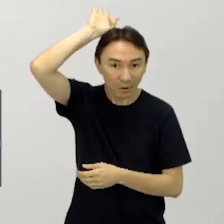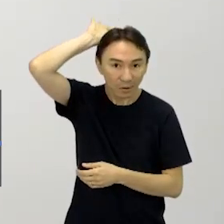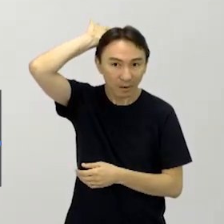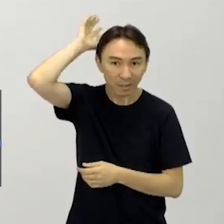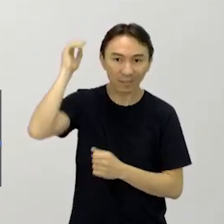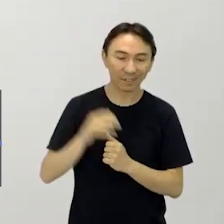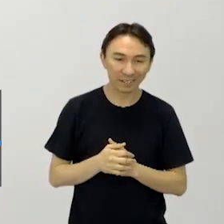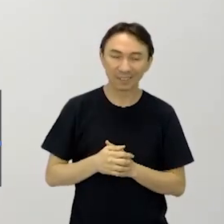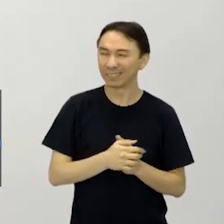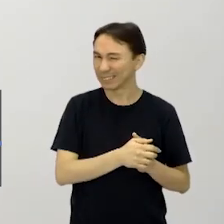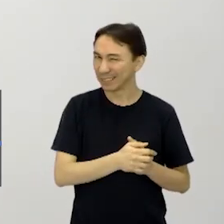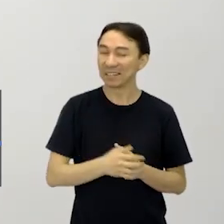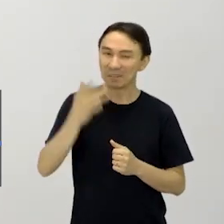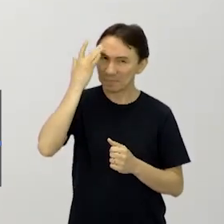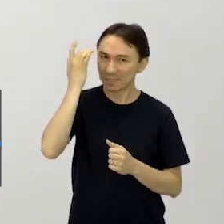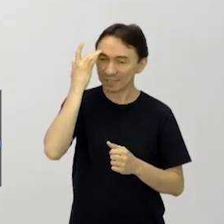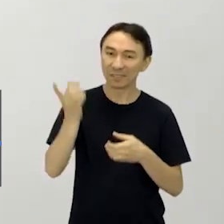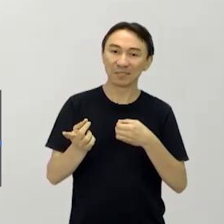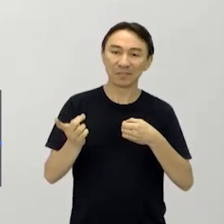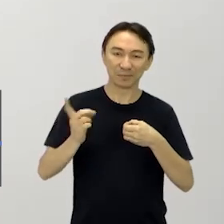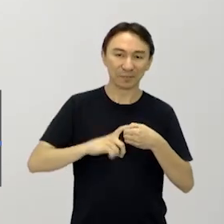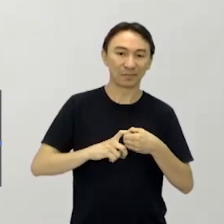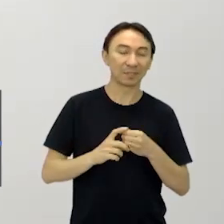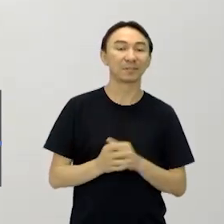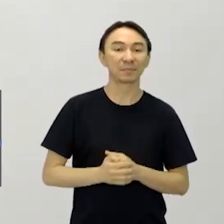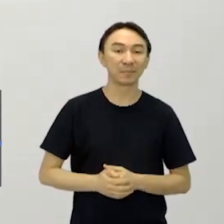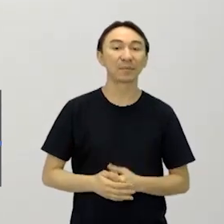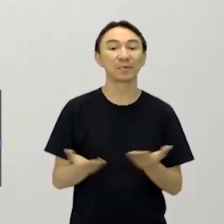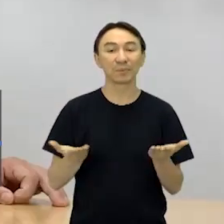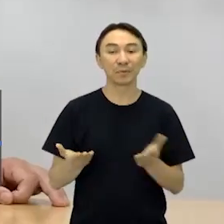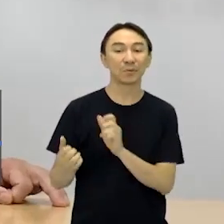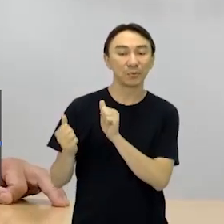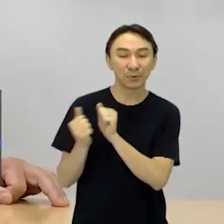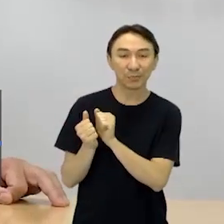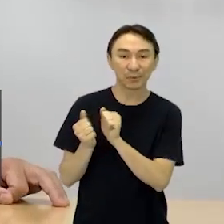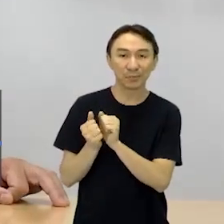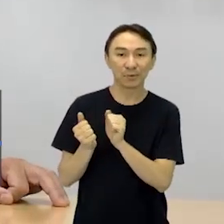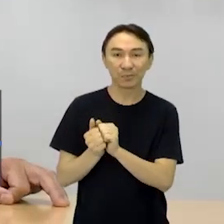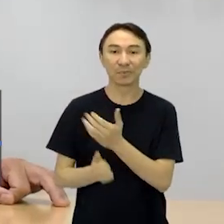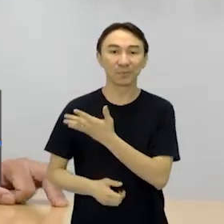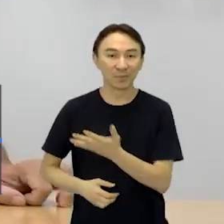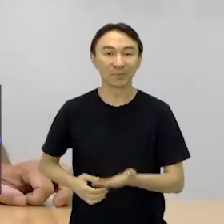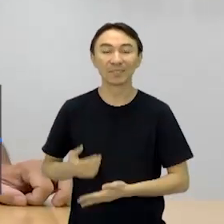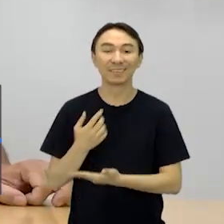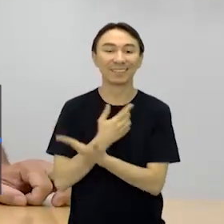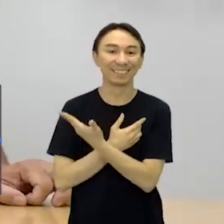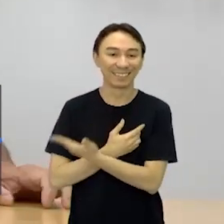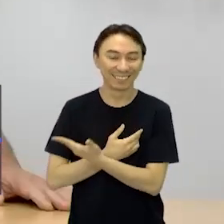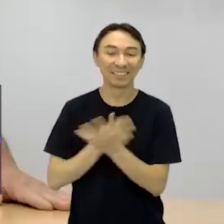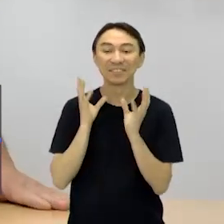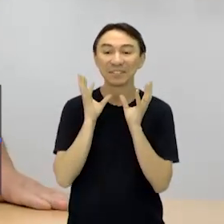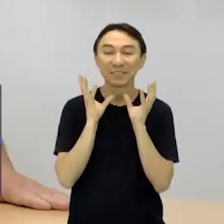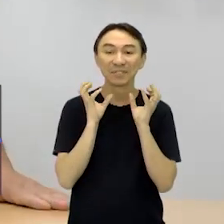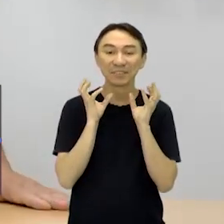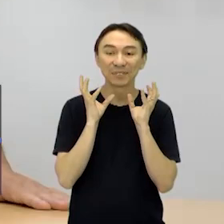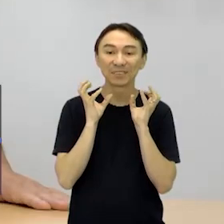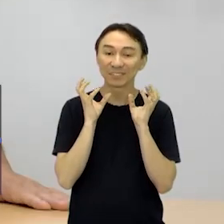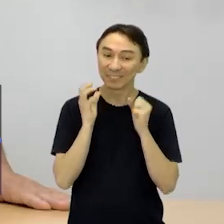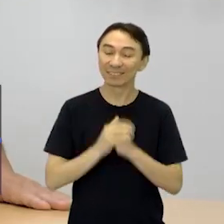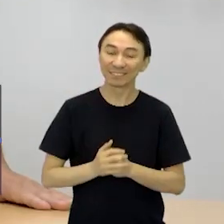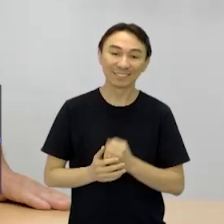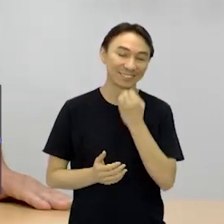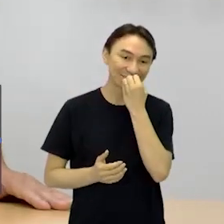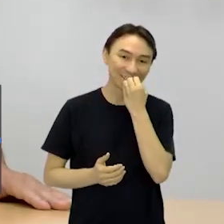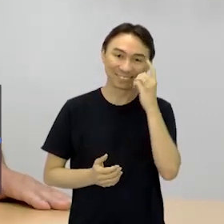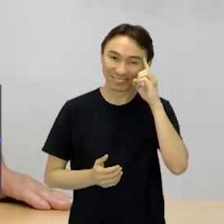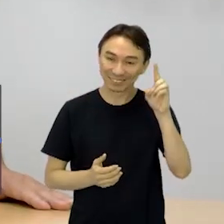gente, tá certo? Mas hoje, então, estaremos com o Tony. Oi, Tony. Sou eu mesmo, é isso aí. Um bom dia a todos vocês que nos acompanham pelo Centro de Mídias.